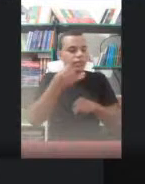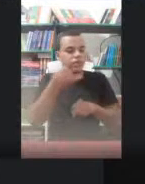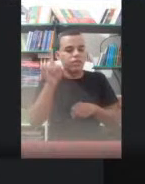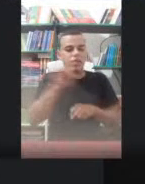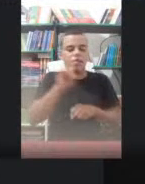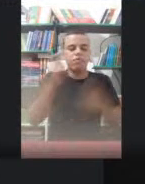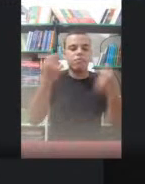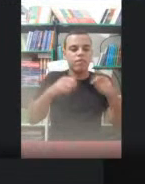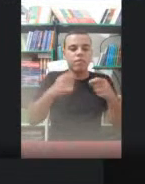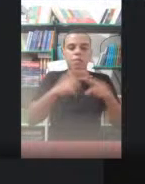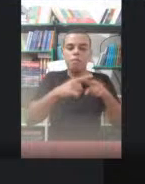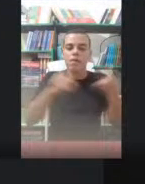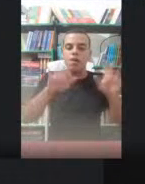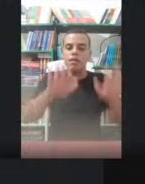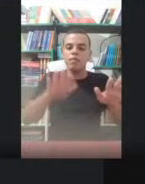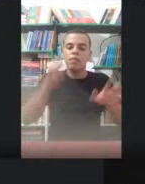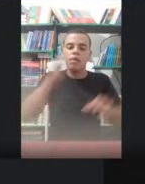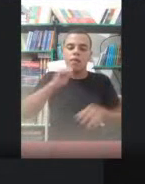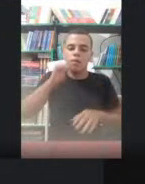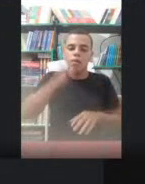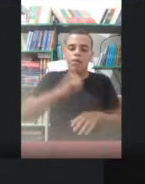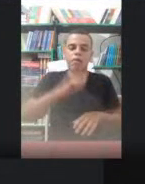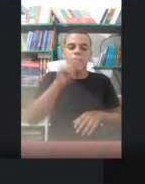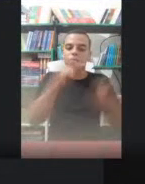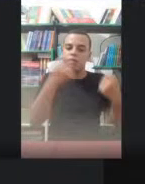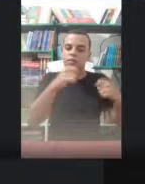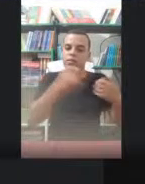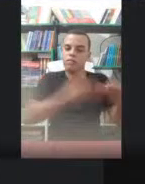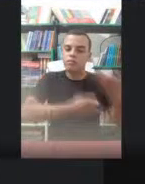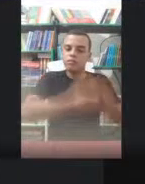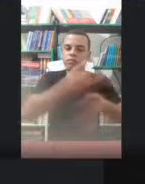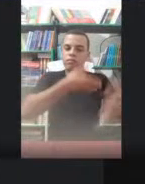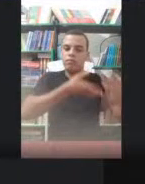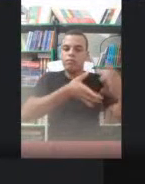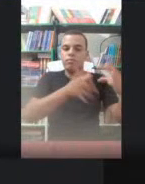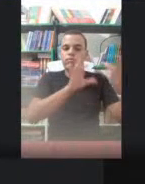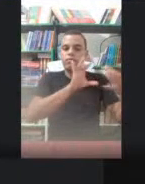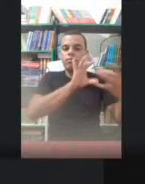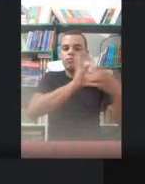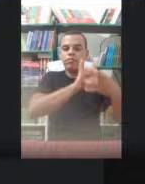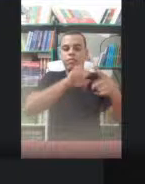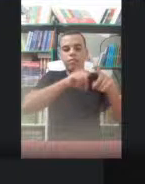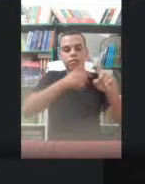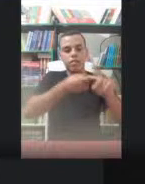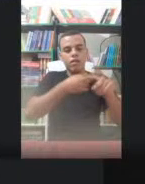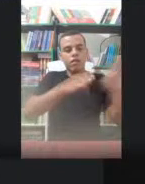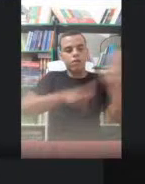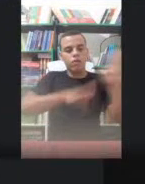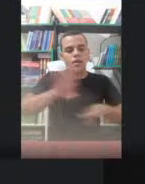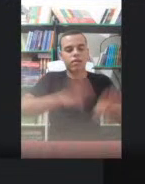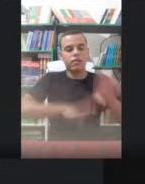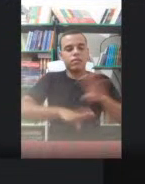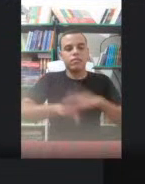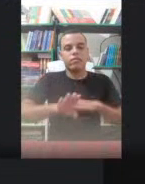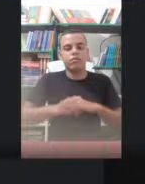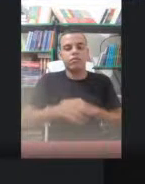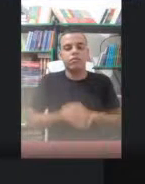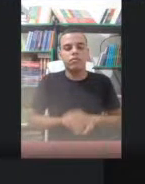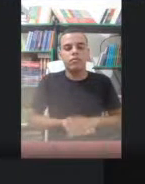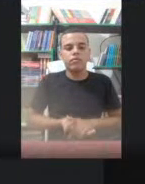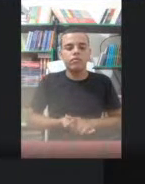pode se engajar por uma questão de vínculo também a esse filho que está por vir, né? Então, essa proposta do pré-natal, ela é